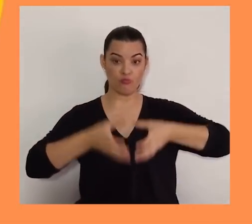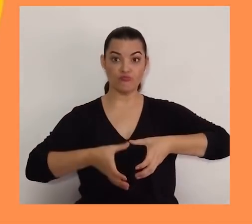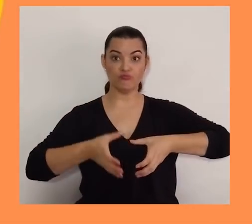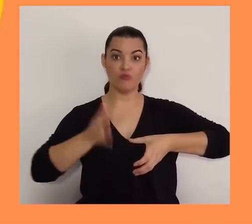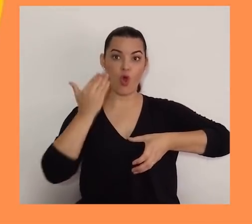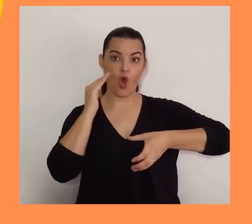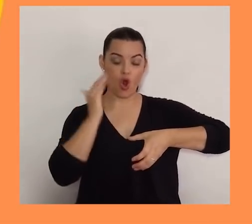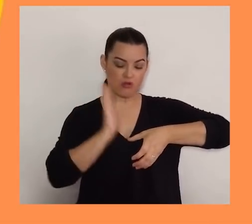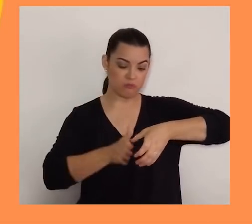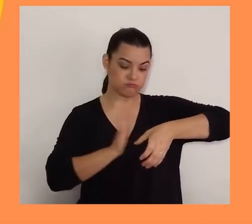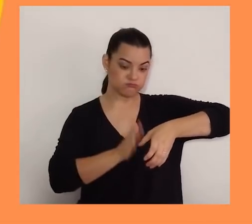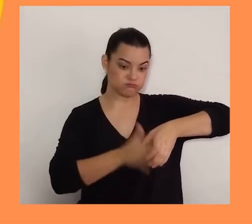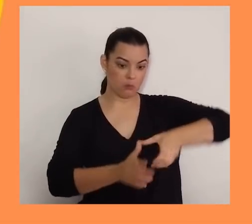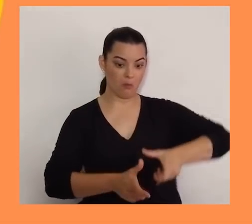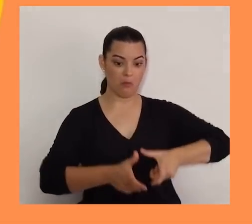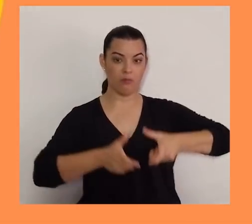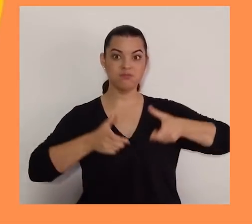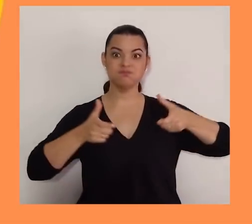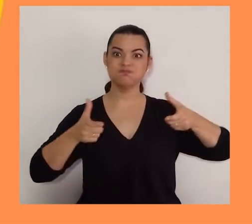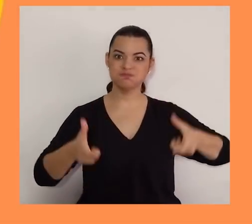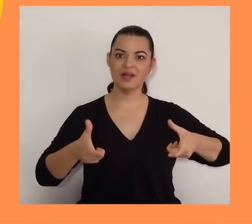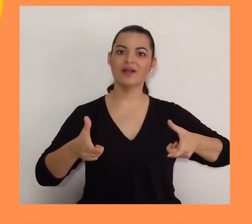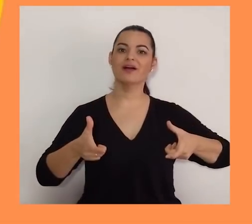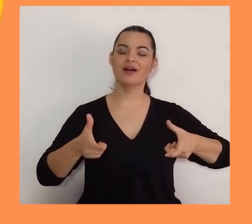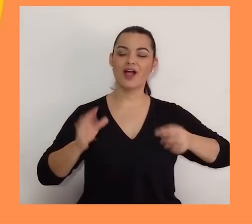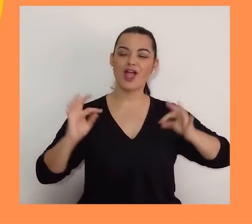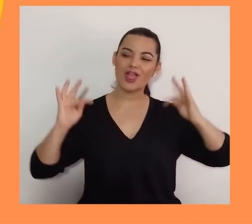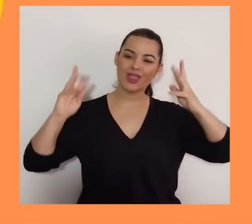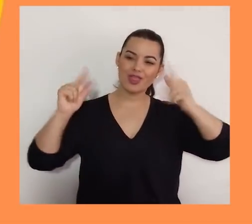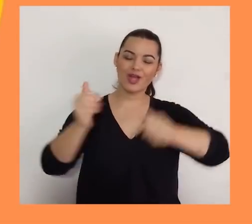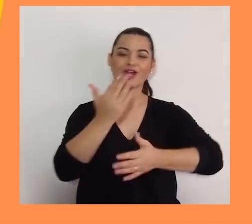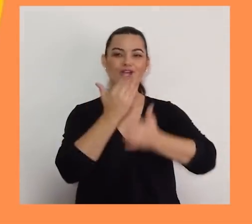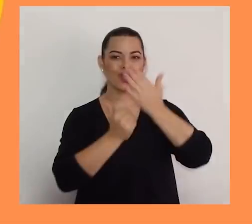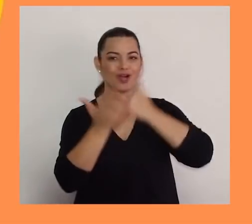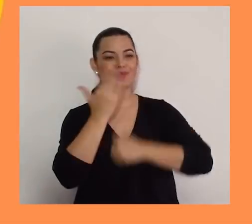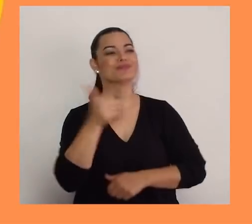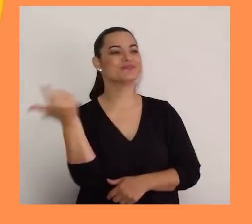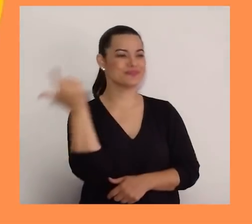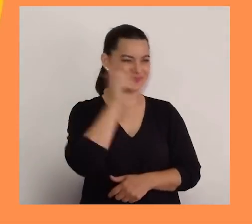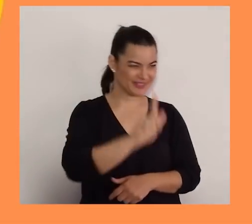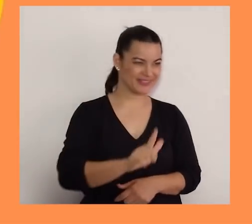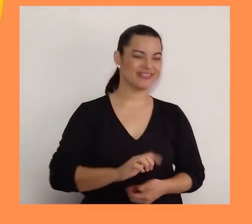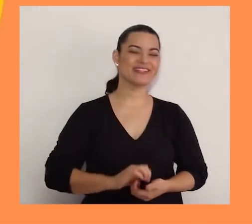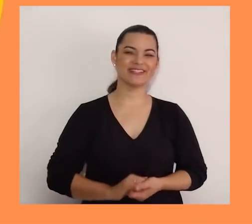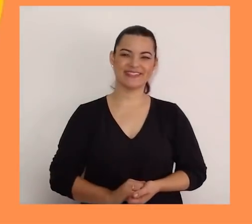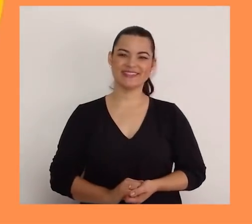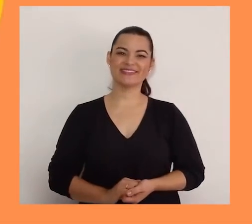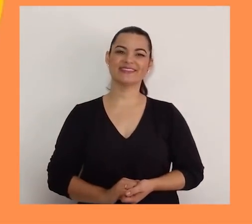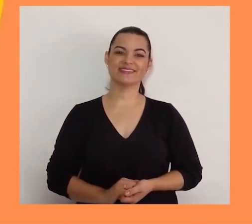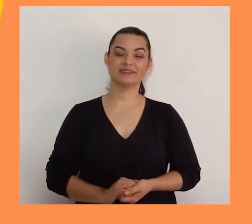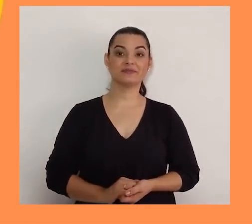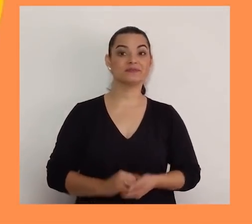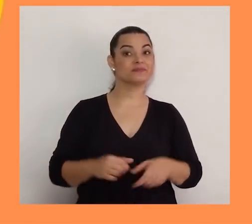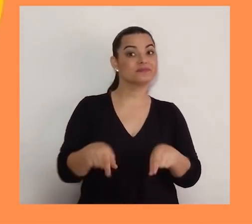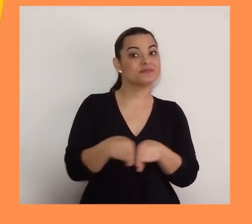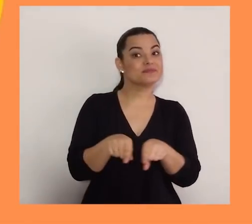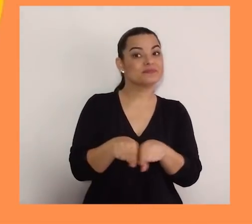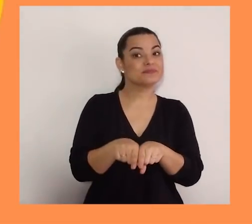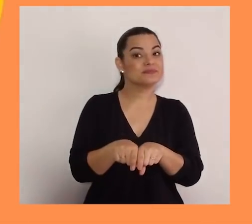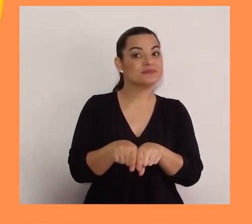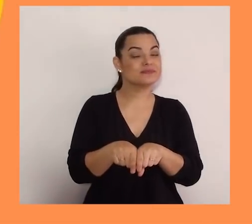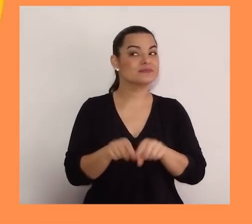de ser o rado. Rado? Rado. Rado? Rado. Rato? Rato.